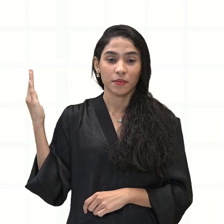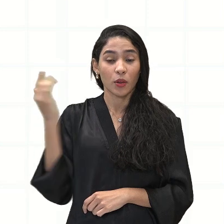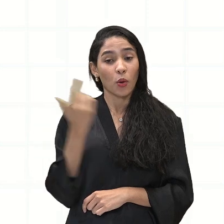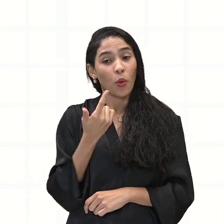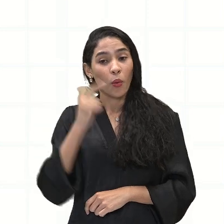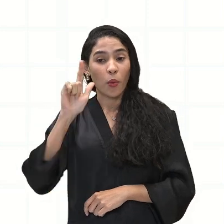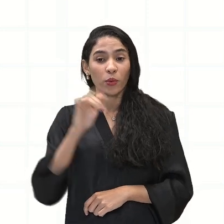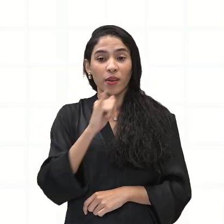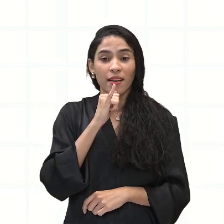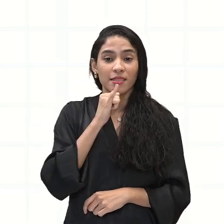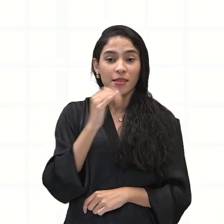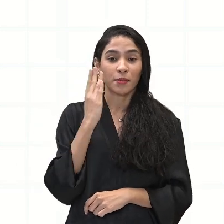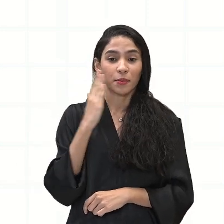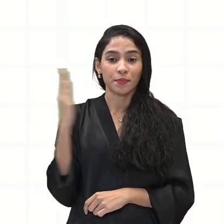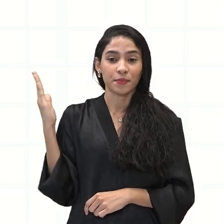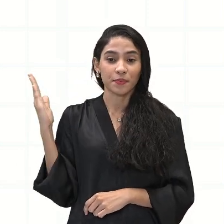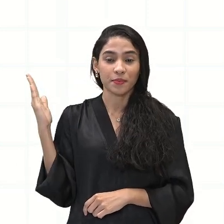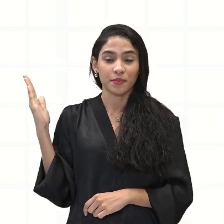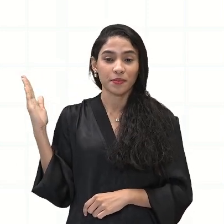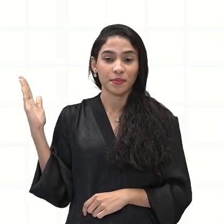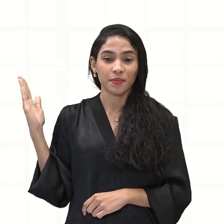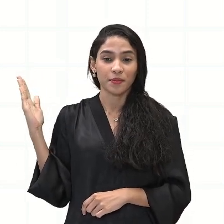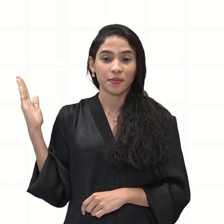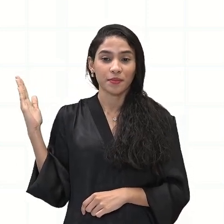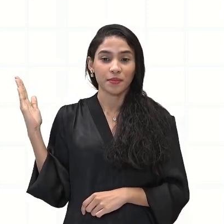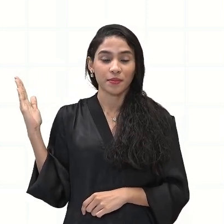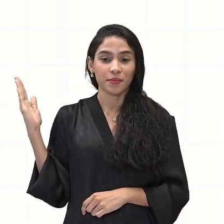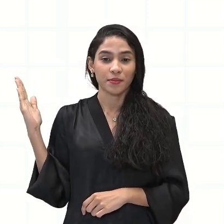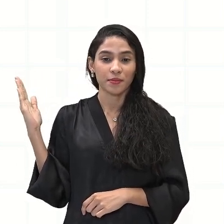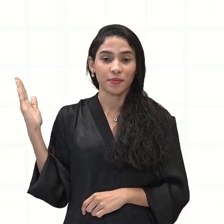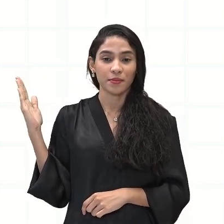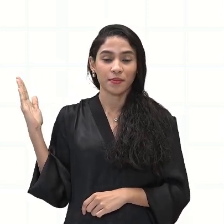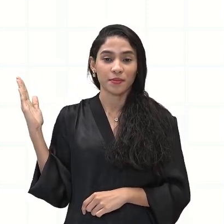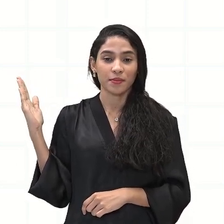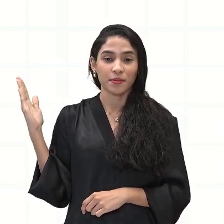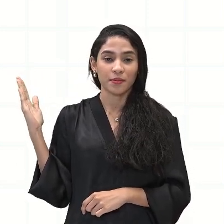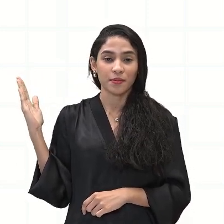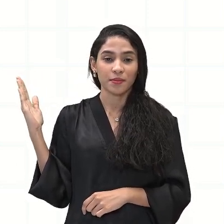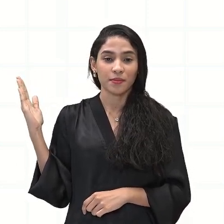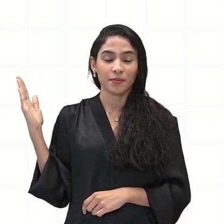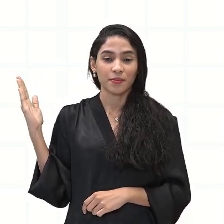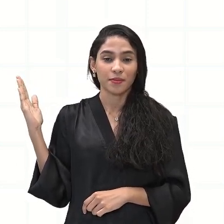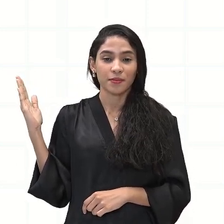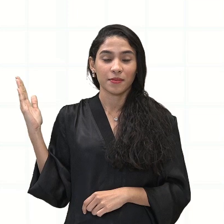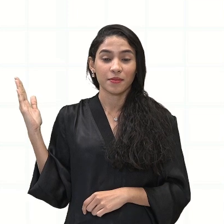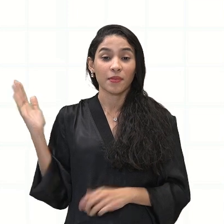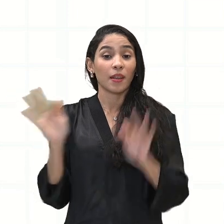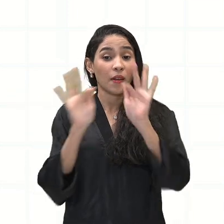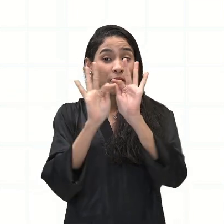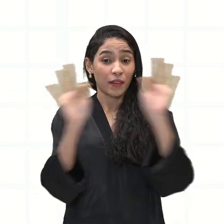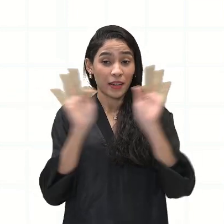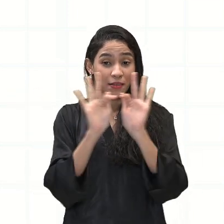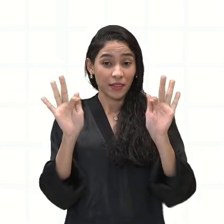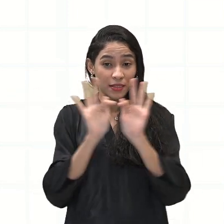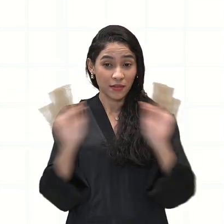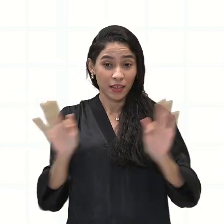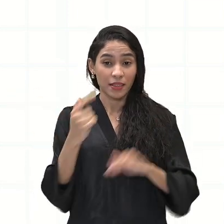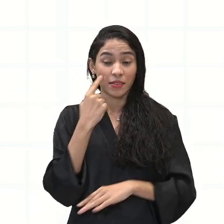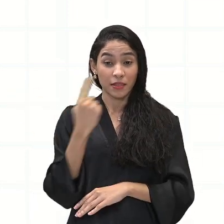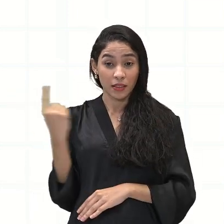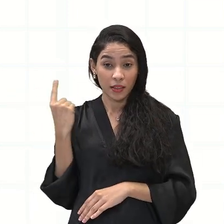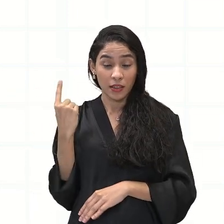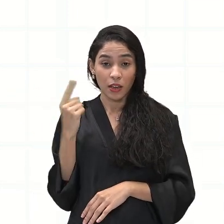meu coração, ele canta feliz. Então, observem aí que